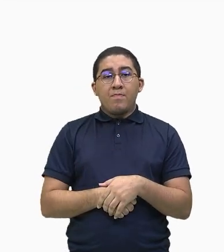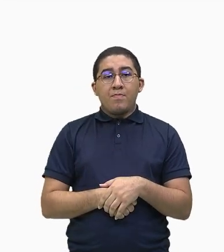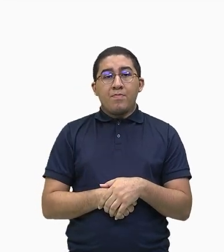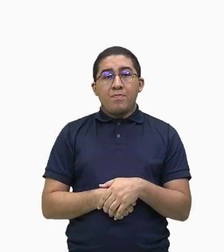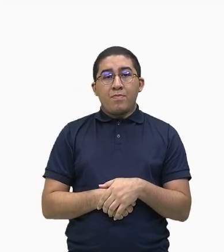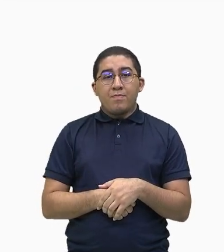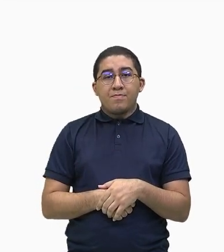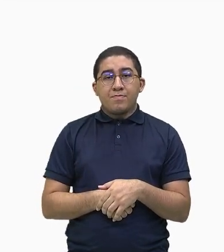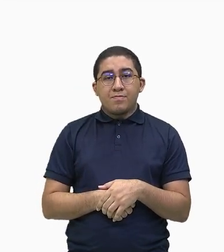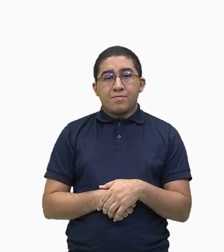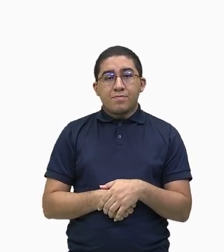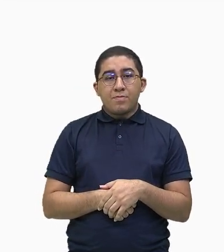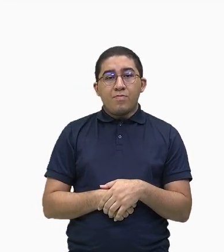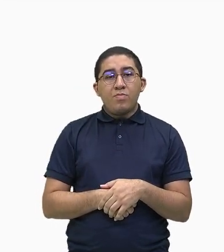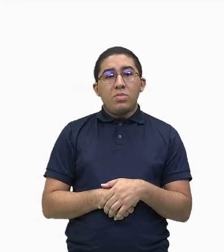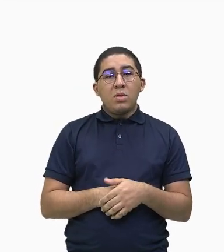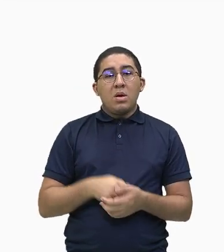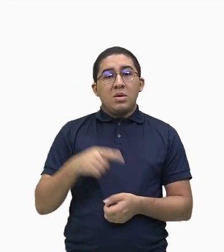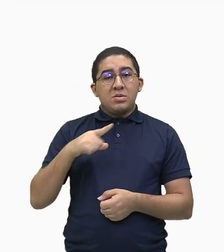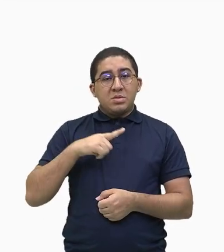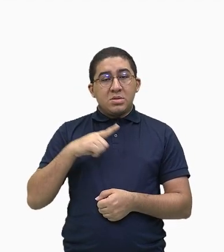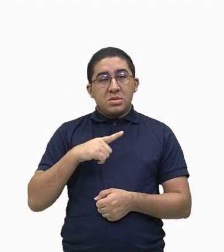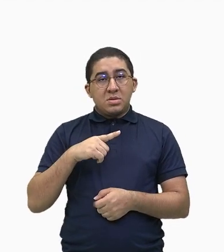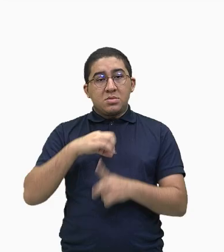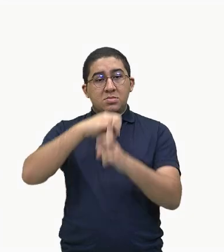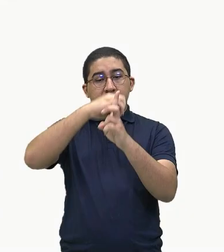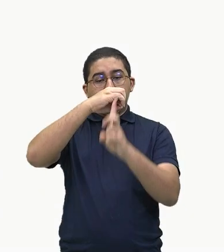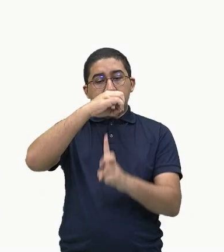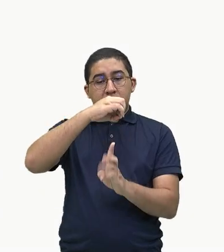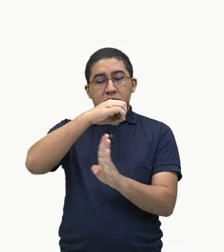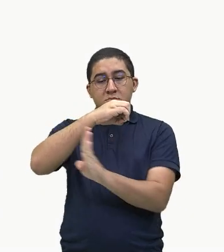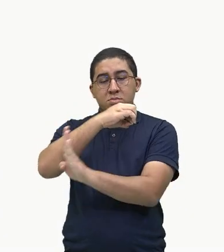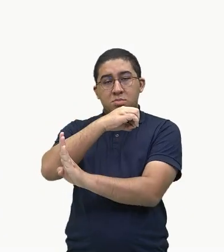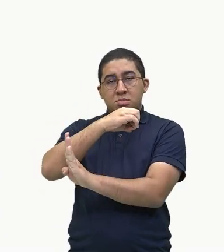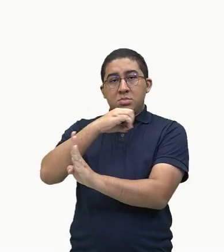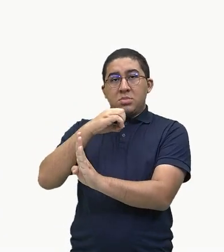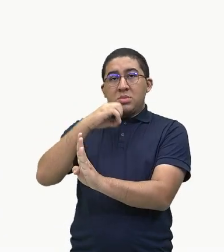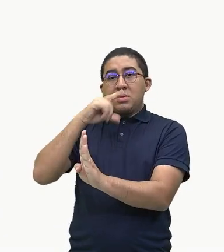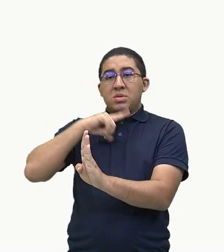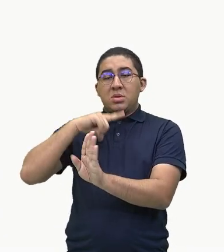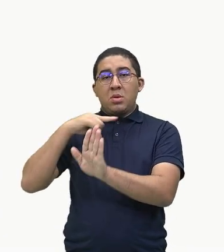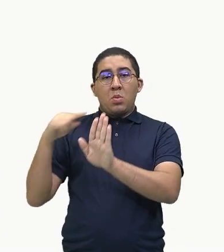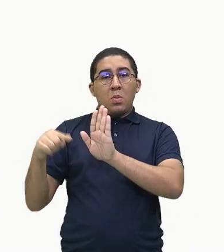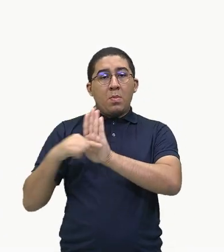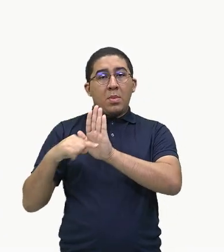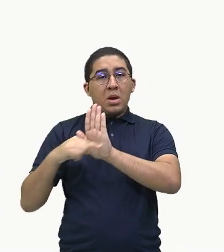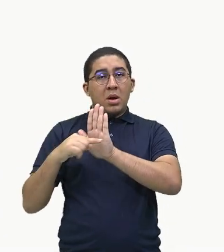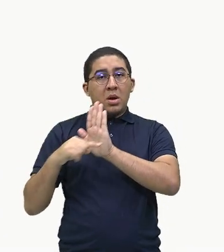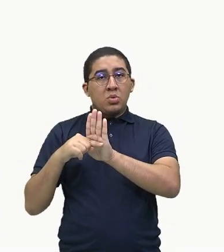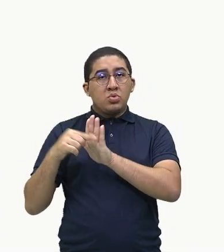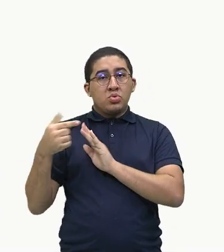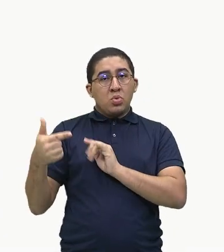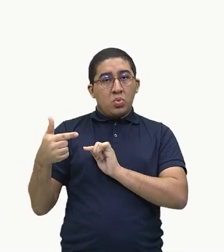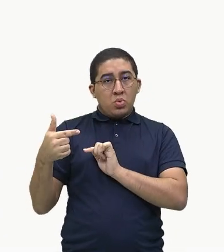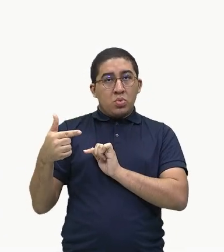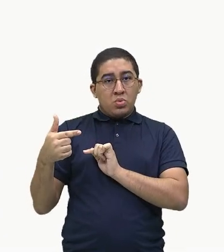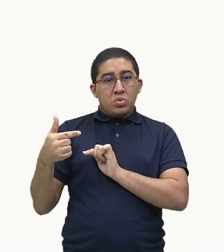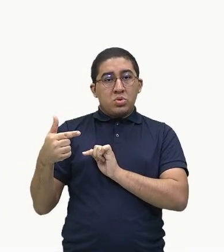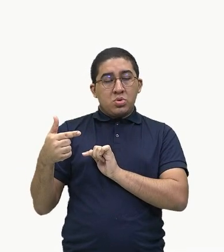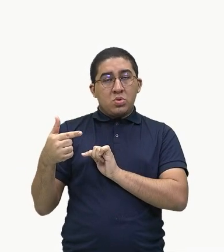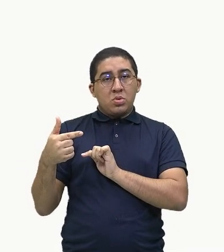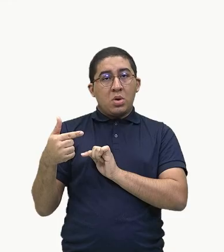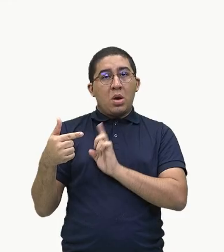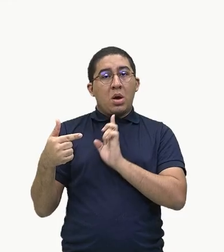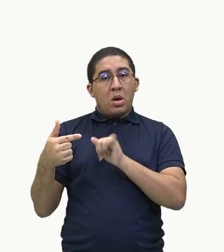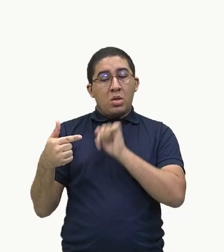fuso -2, né? Isso quer dizer que ele está com 2 horas de atraso em